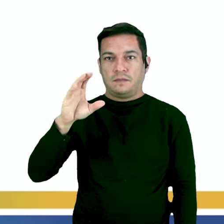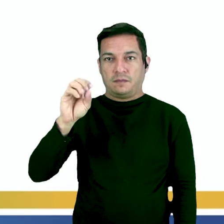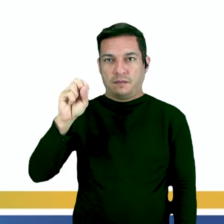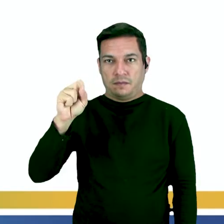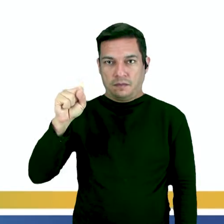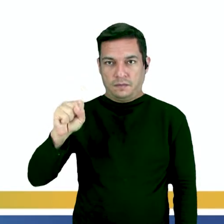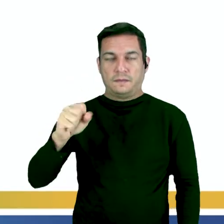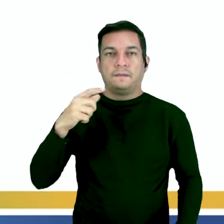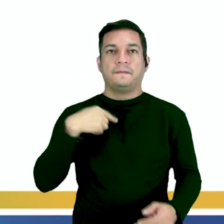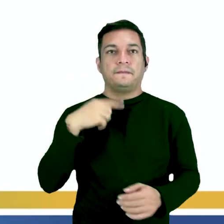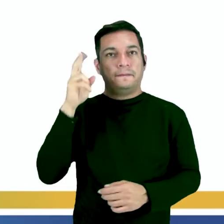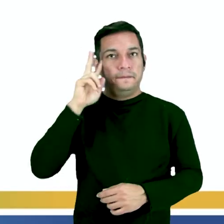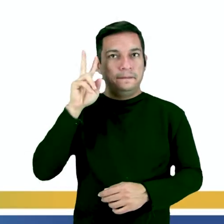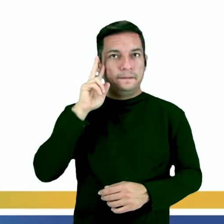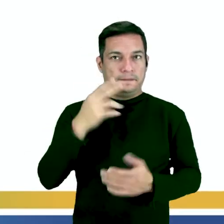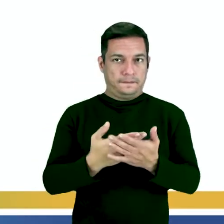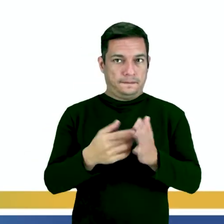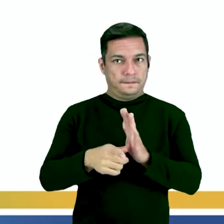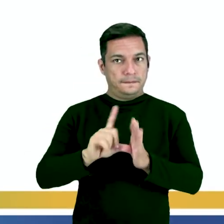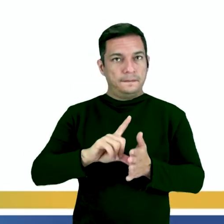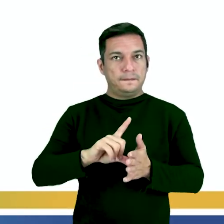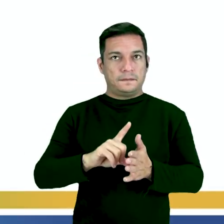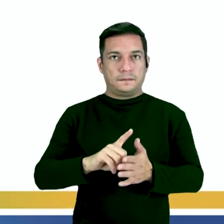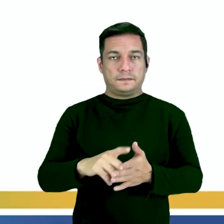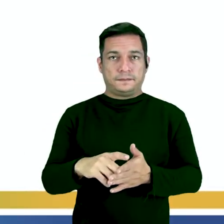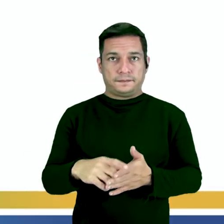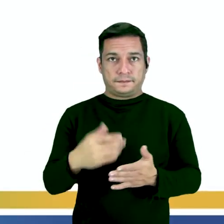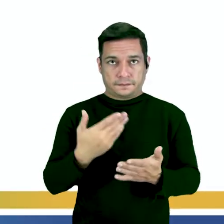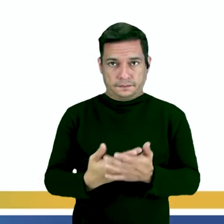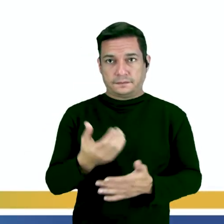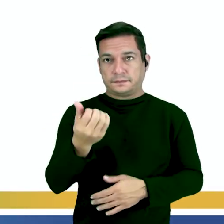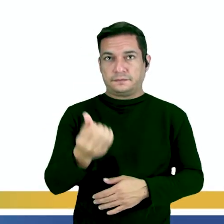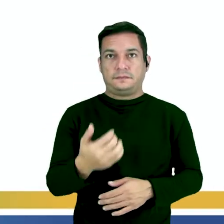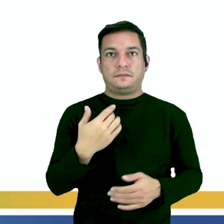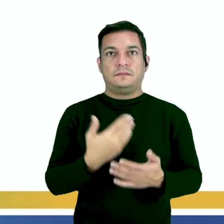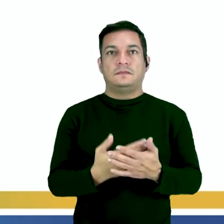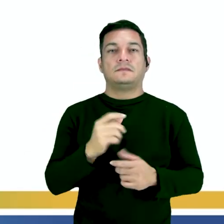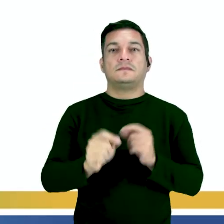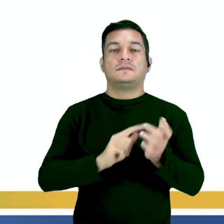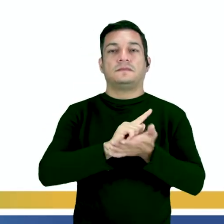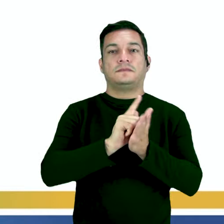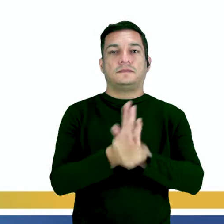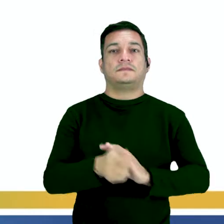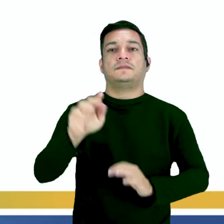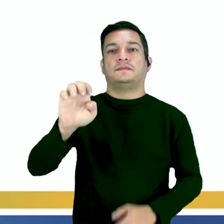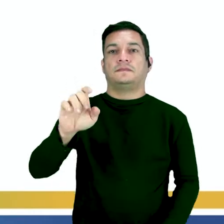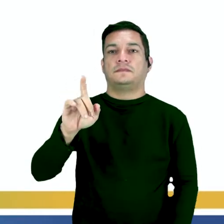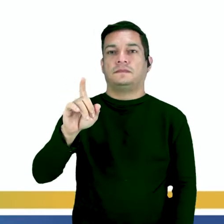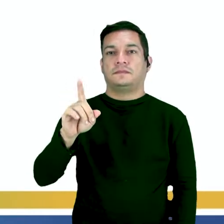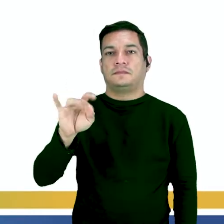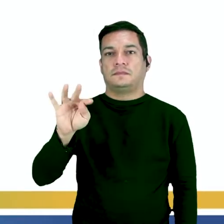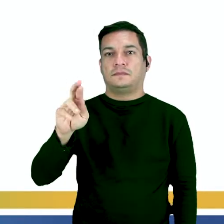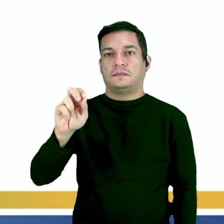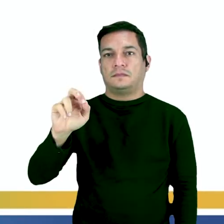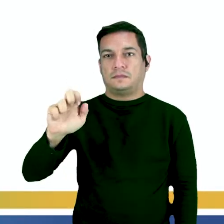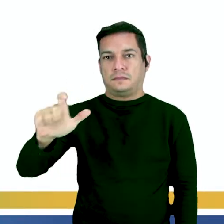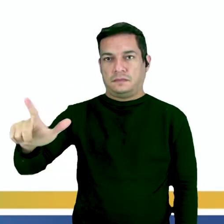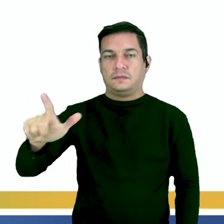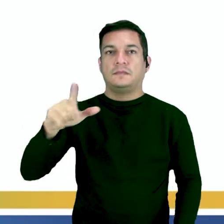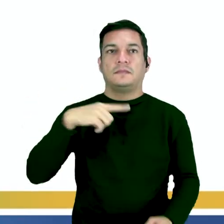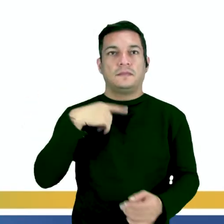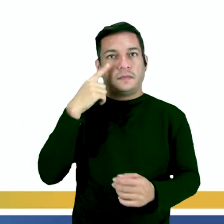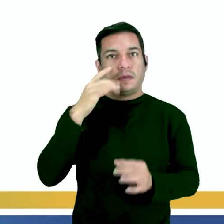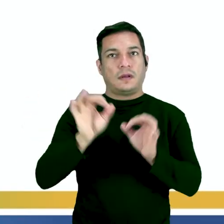Vamos relembrar um pouquinho sobre a aula anterior? Na aula 6, estudamos o gênero editorial. Verificamos